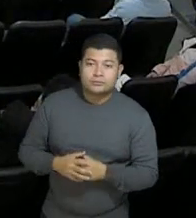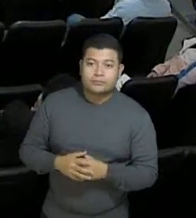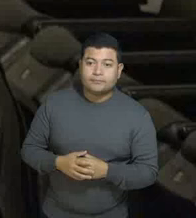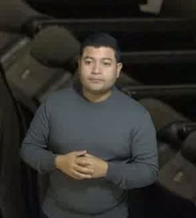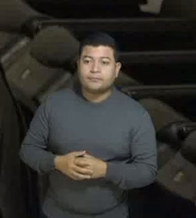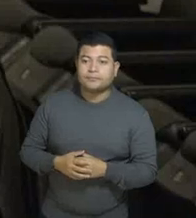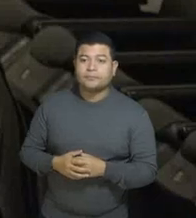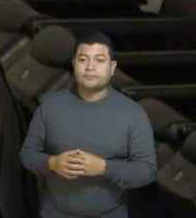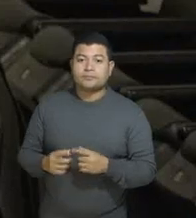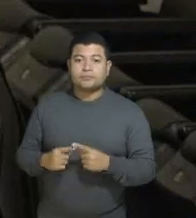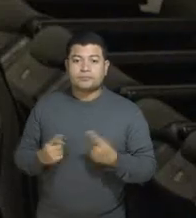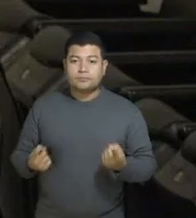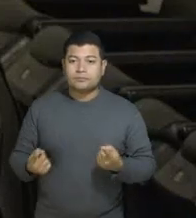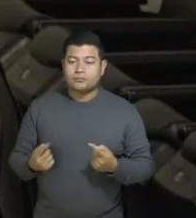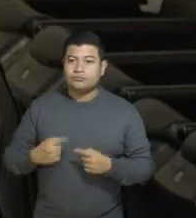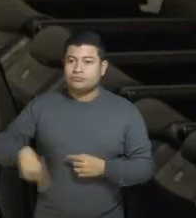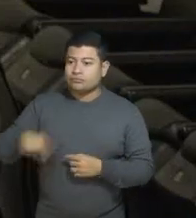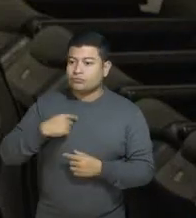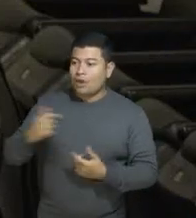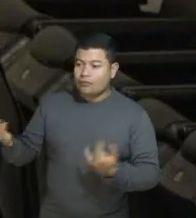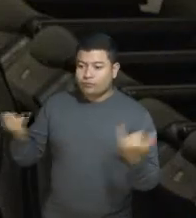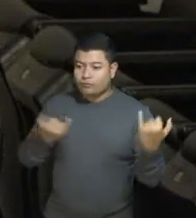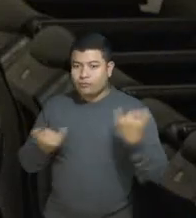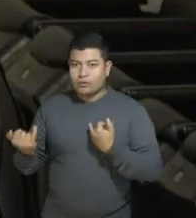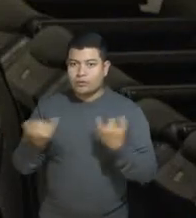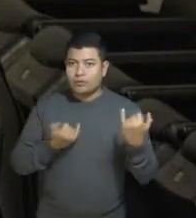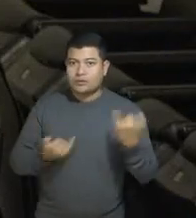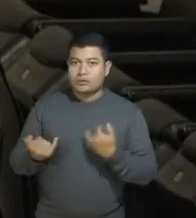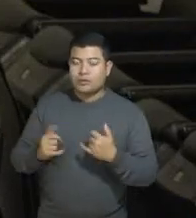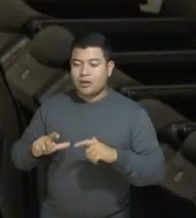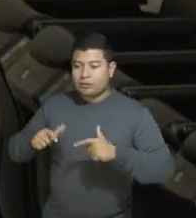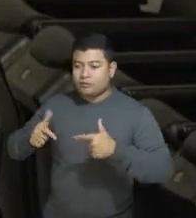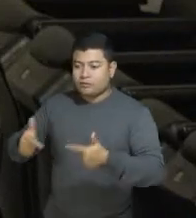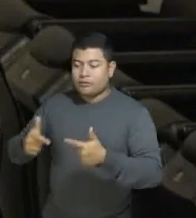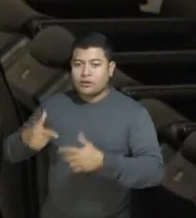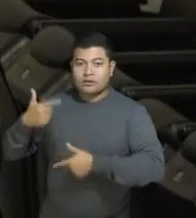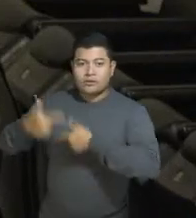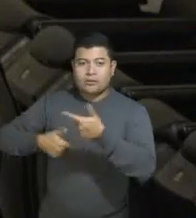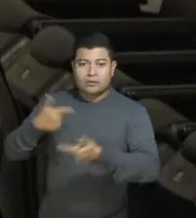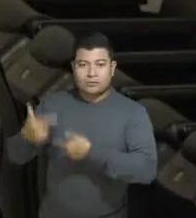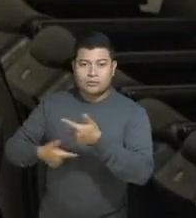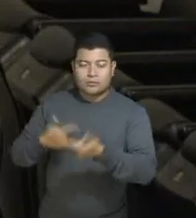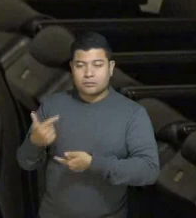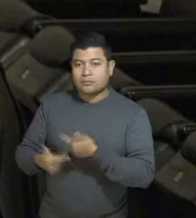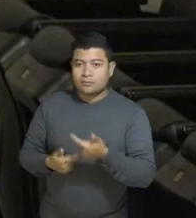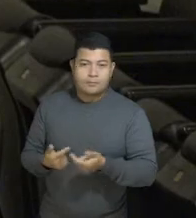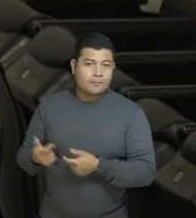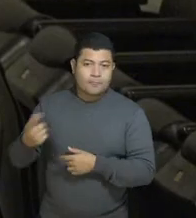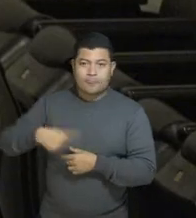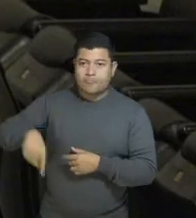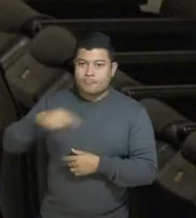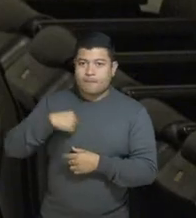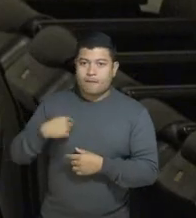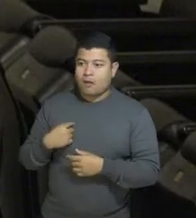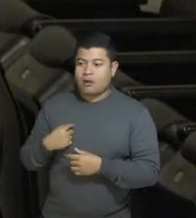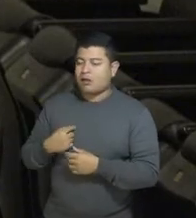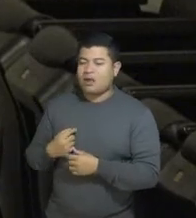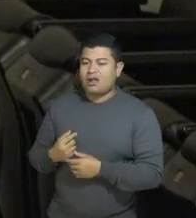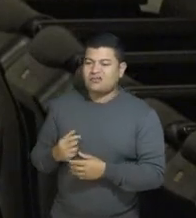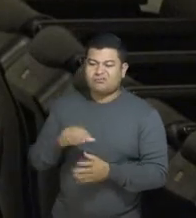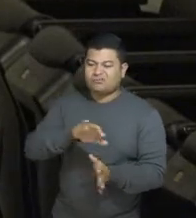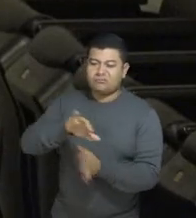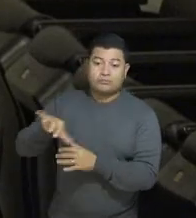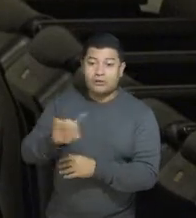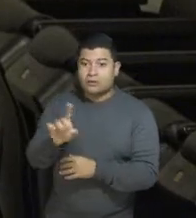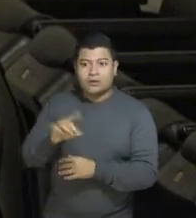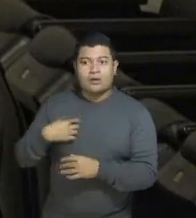a nosso conhecimento, nós que estamos lá agora à frente da equipe, e a gente não deixou passar. A gente está de mãos dadas com